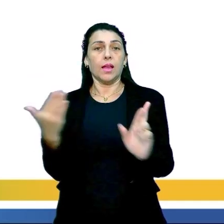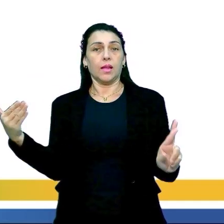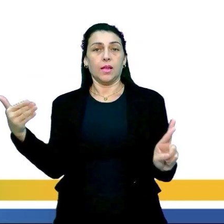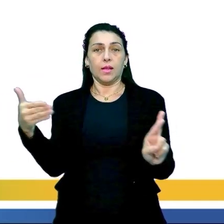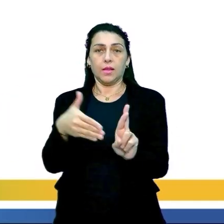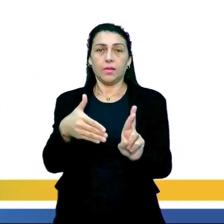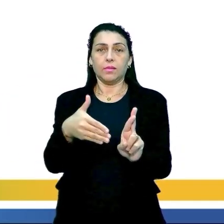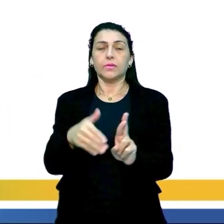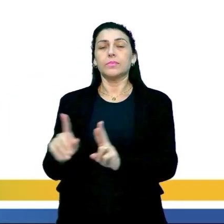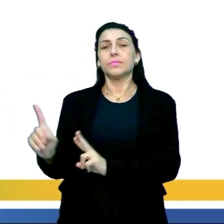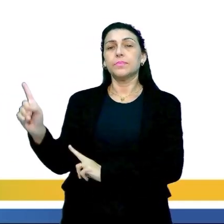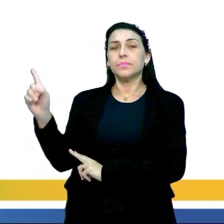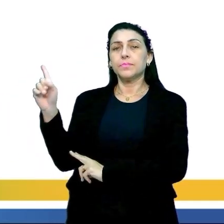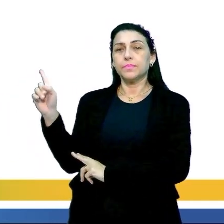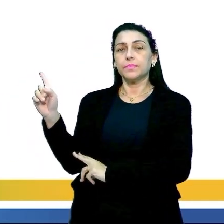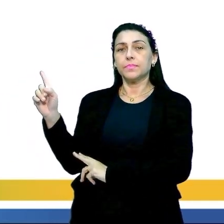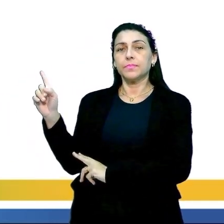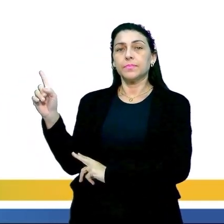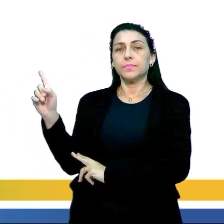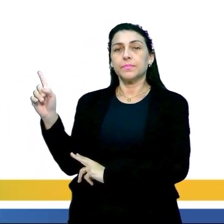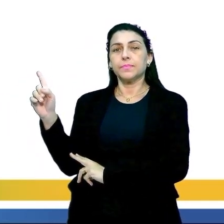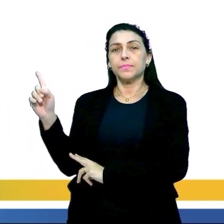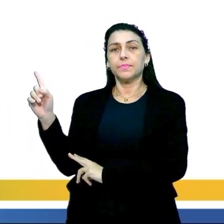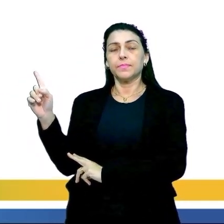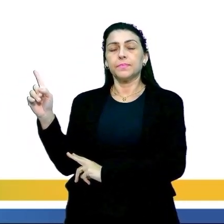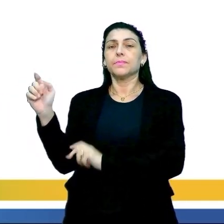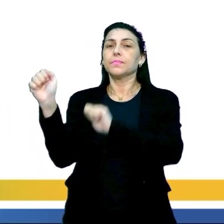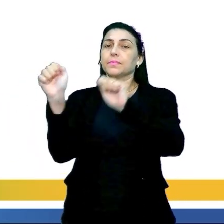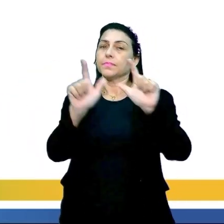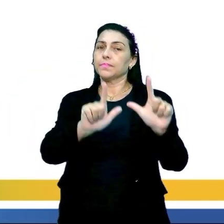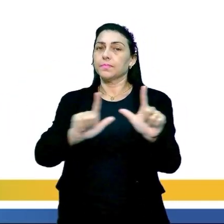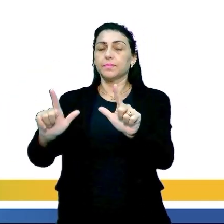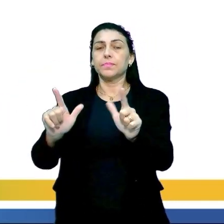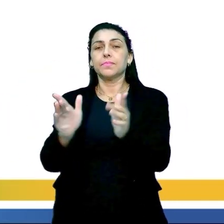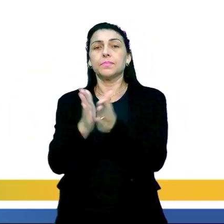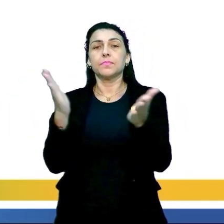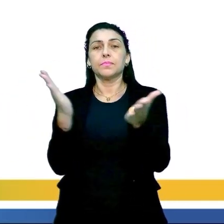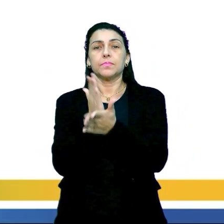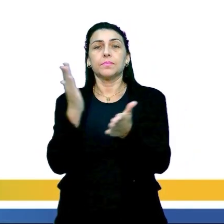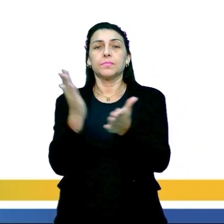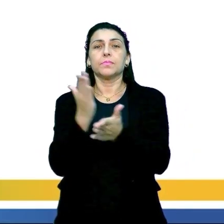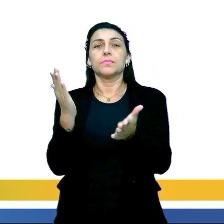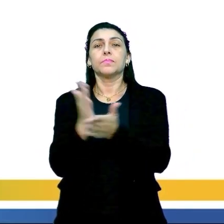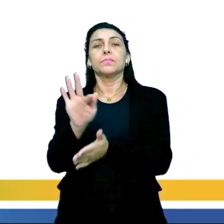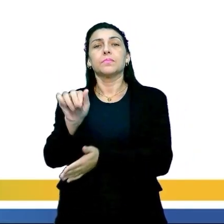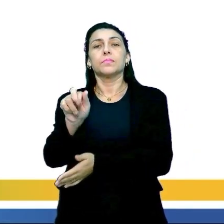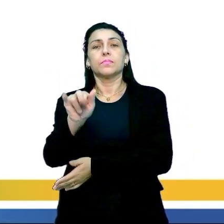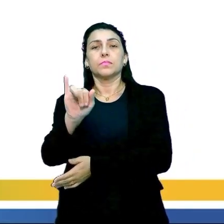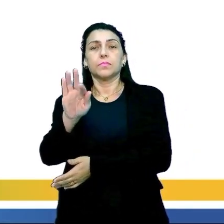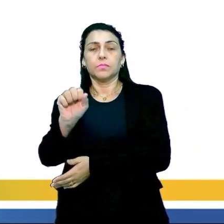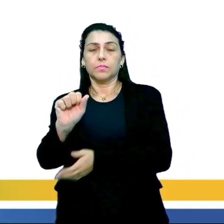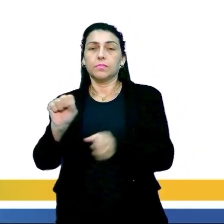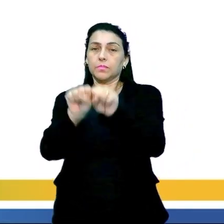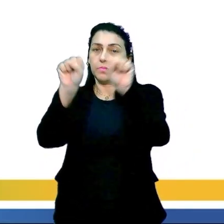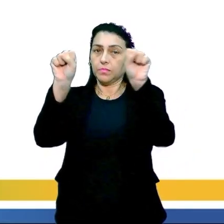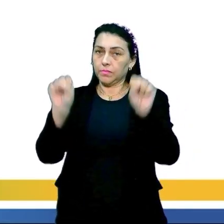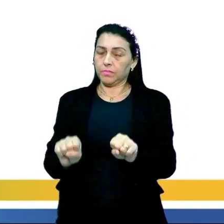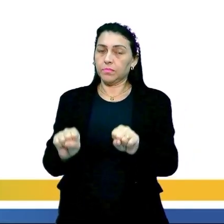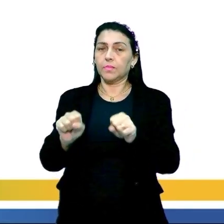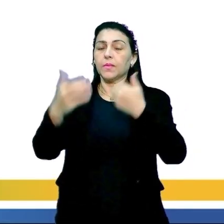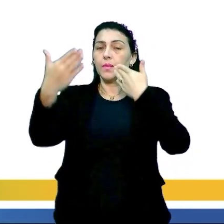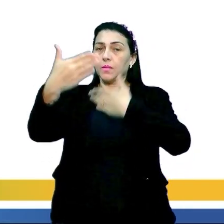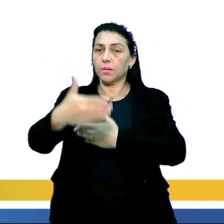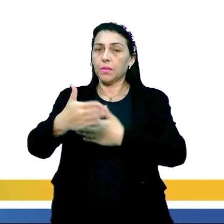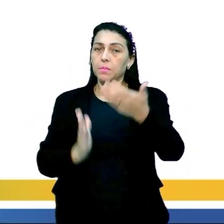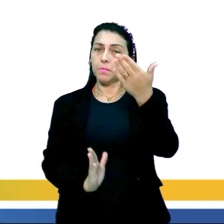referência bibliográfica vocês podem observar em tela. É o livro do Sistema Farias de Brito de Ensino, a